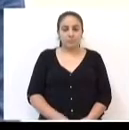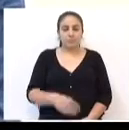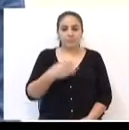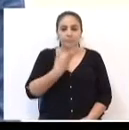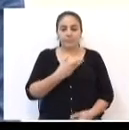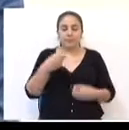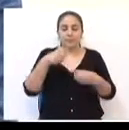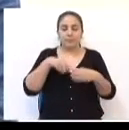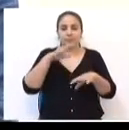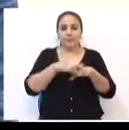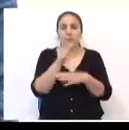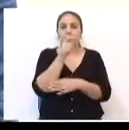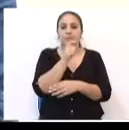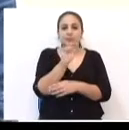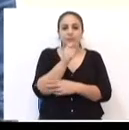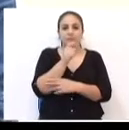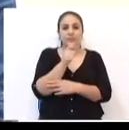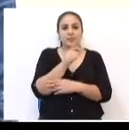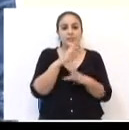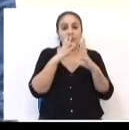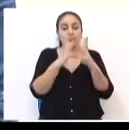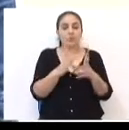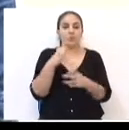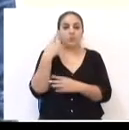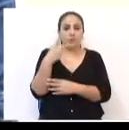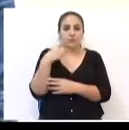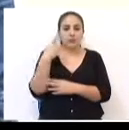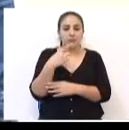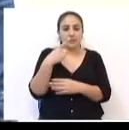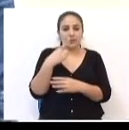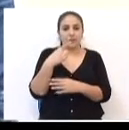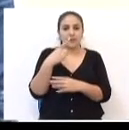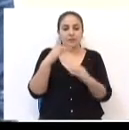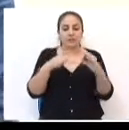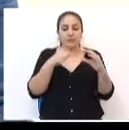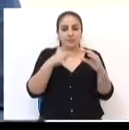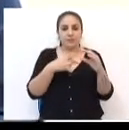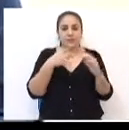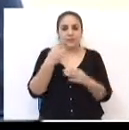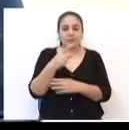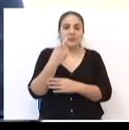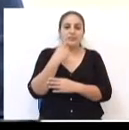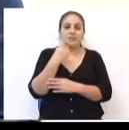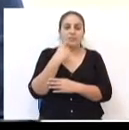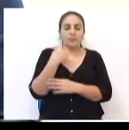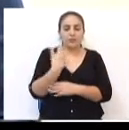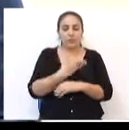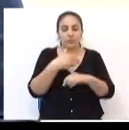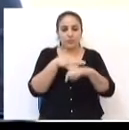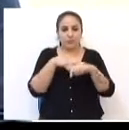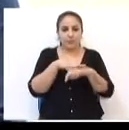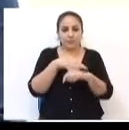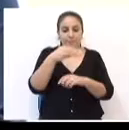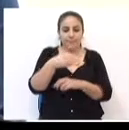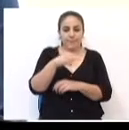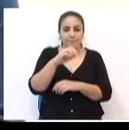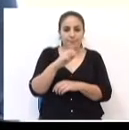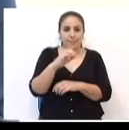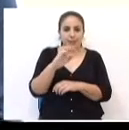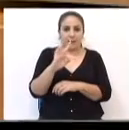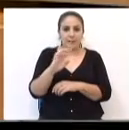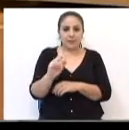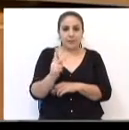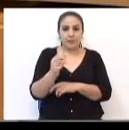Estamos de volta com mais uma entrevista da série com os eleitos para a Câmara Municipal. Nesta sexta-feira eu converso com Matheus Vesp,